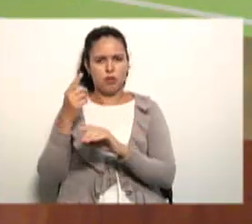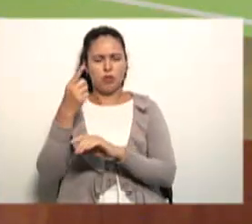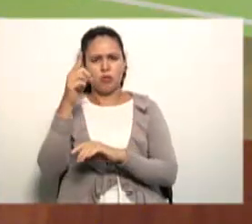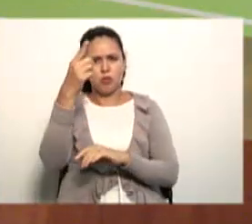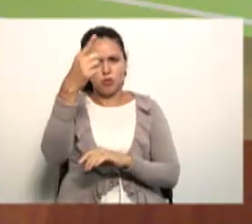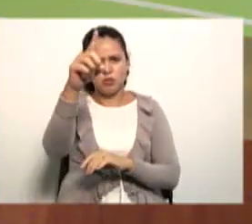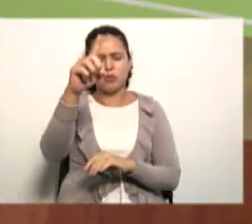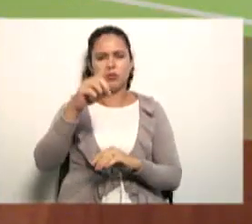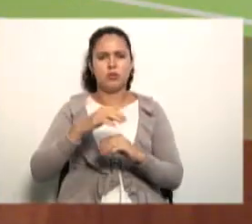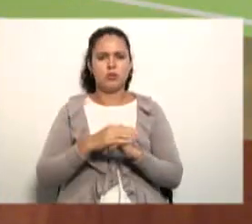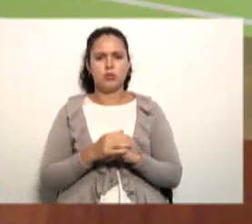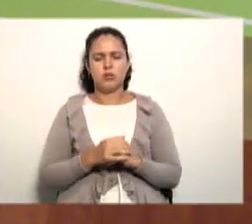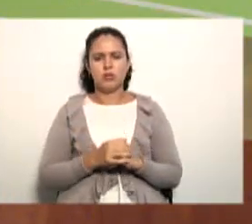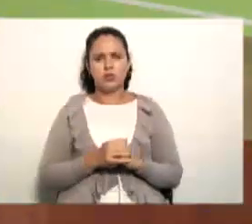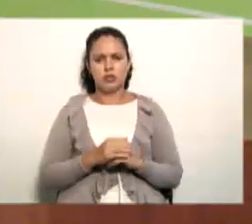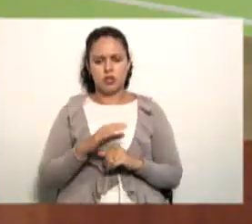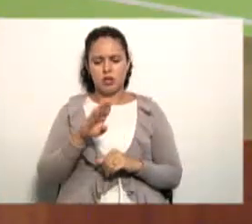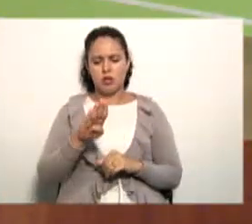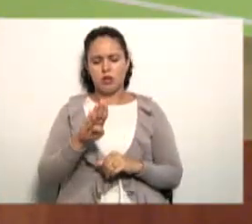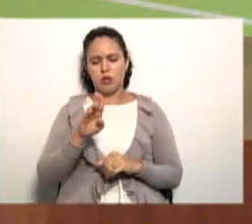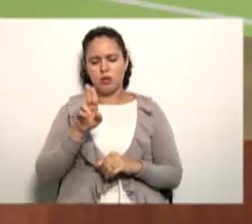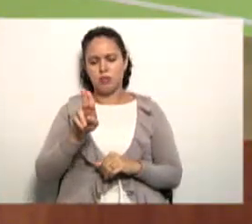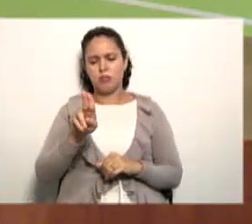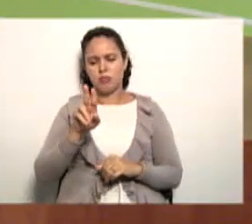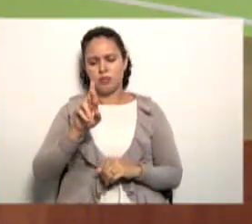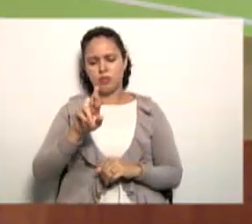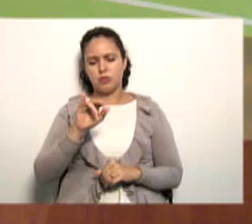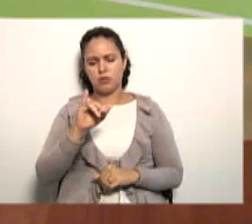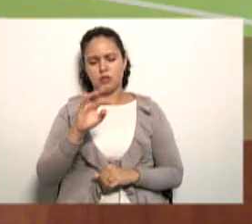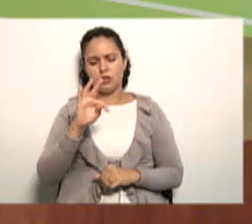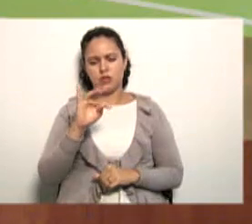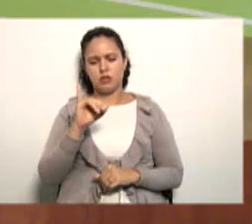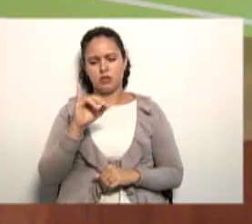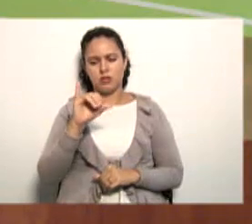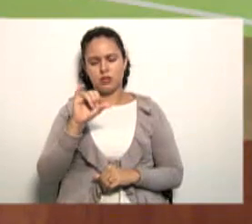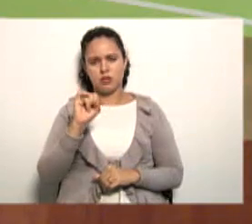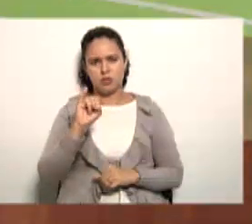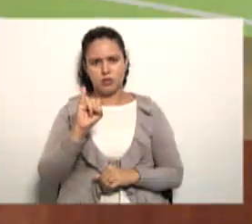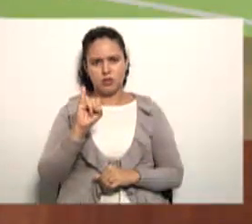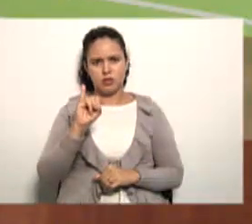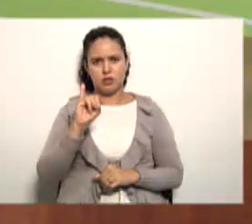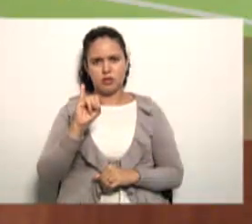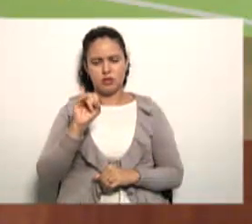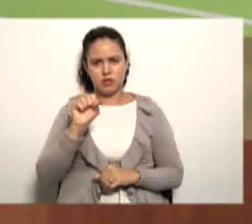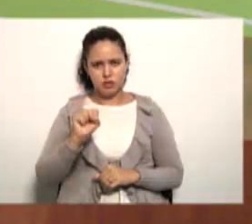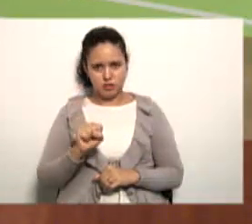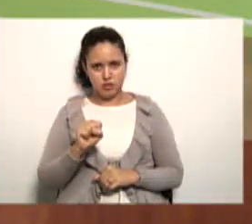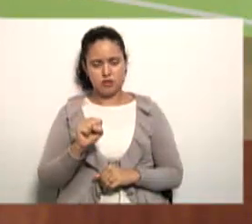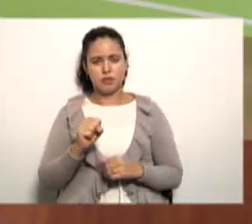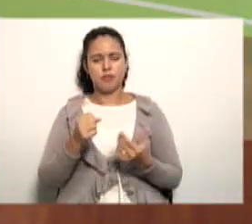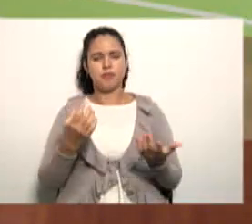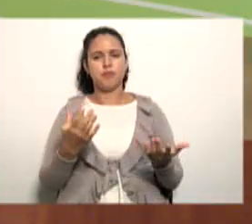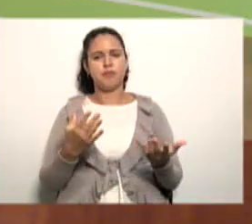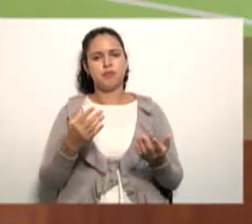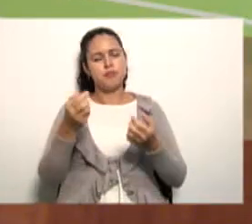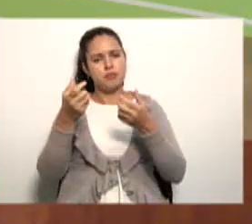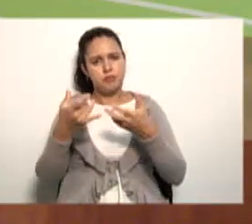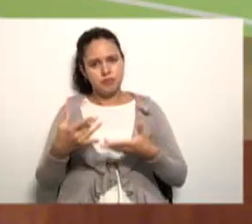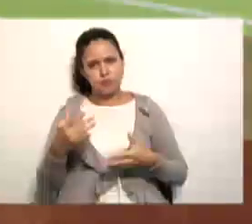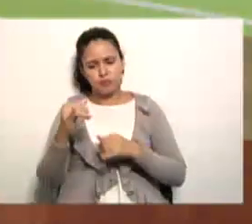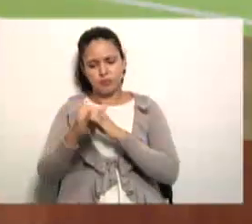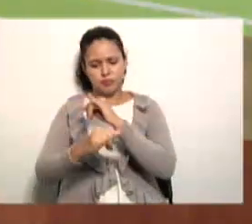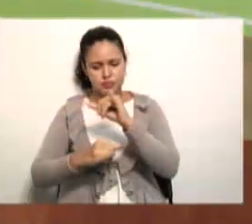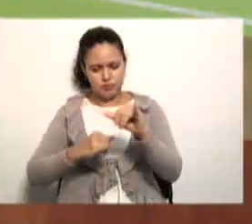Rondon de Buritis, Pedro Mendes Cardoso de Cacoal. A internet de fato está oscilando bastante, o que